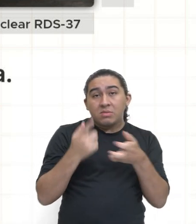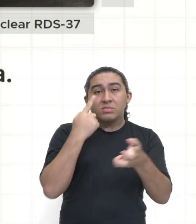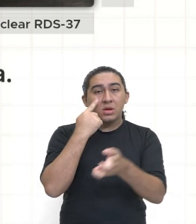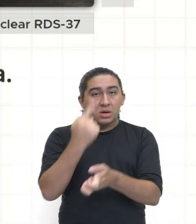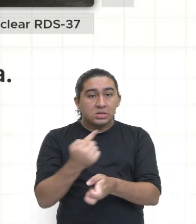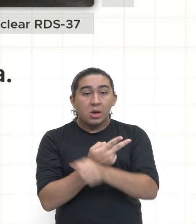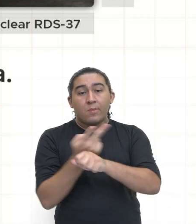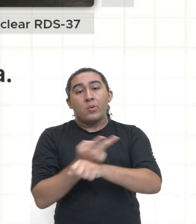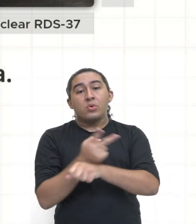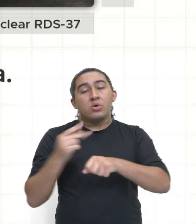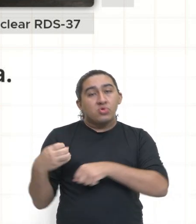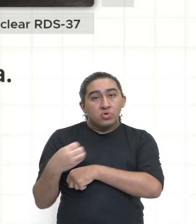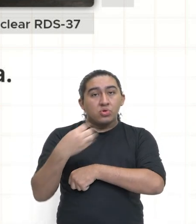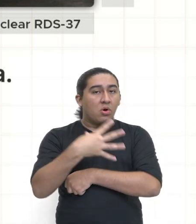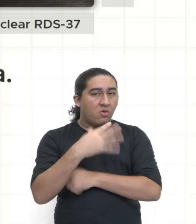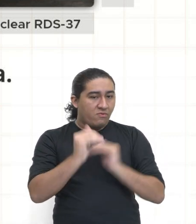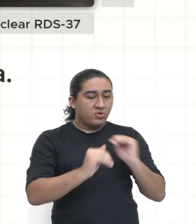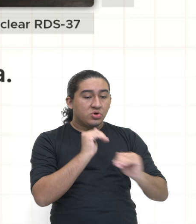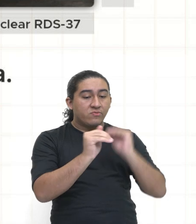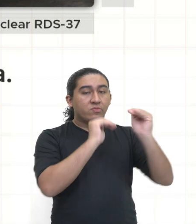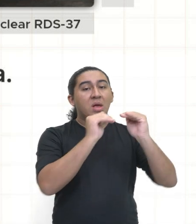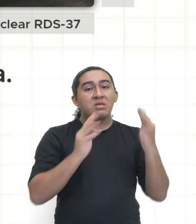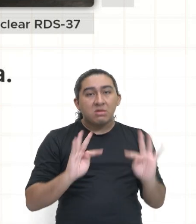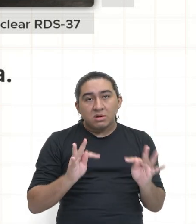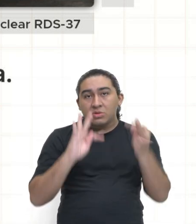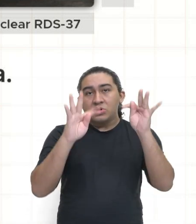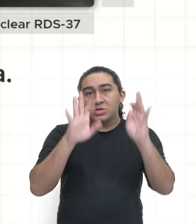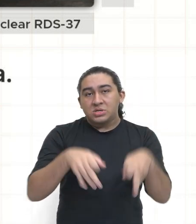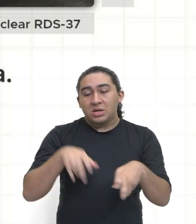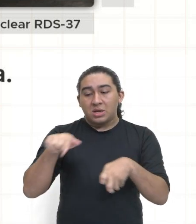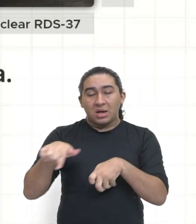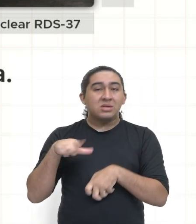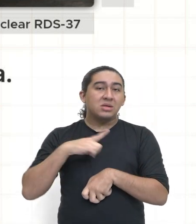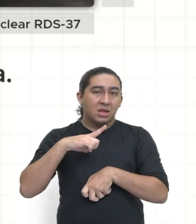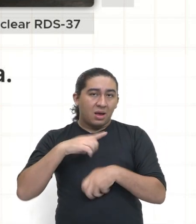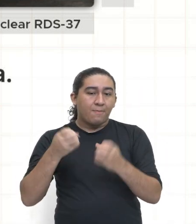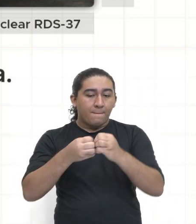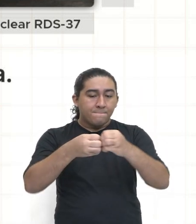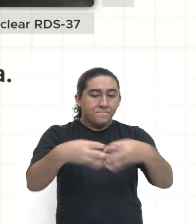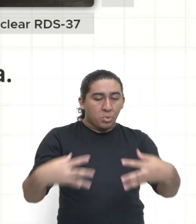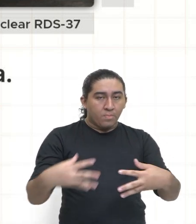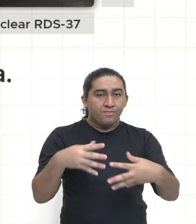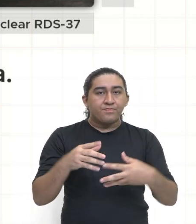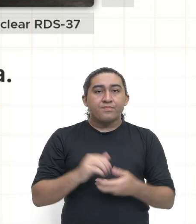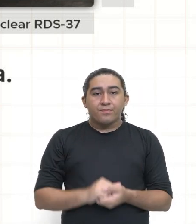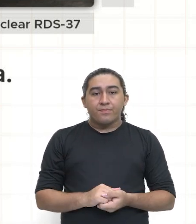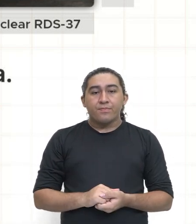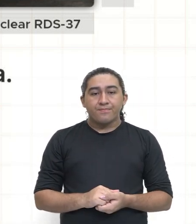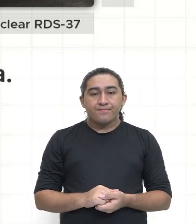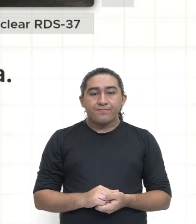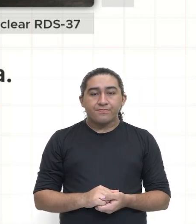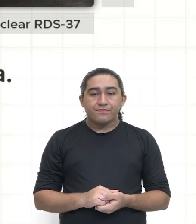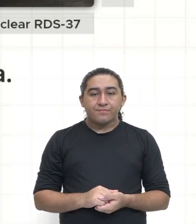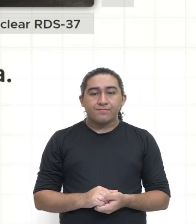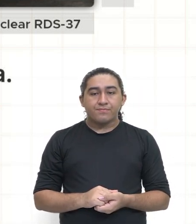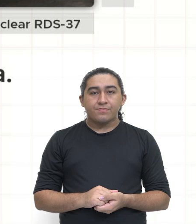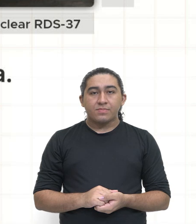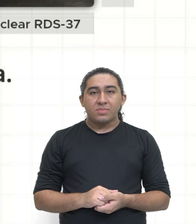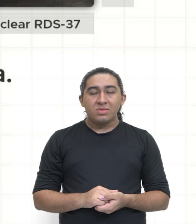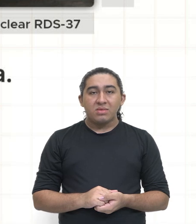busca justamente de desenvolver essa energia nuclear, essas bombas nucleares?